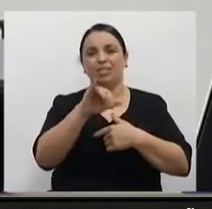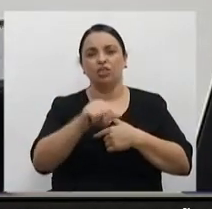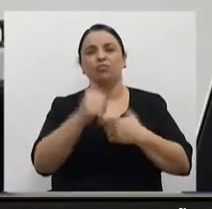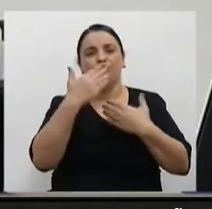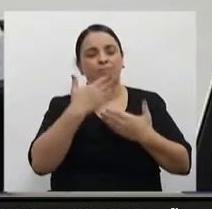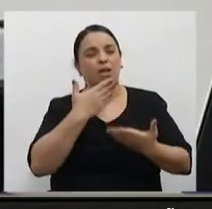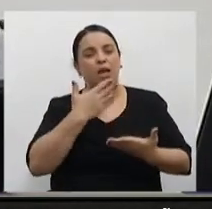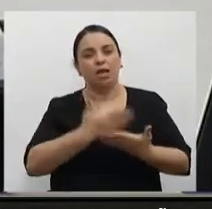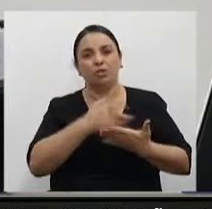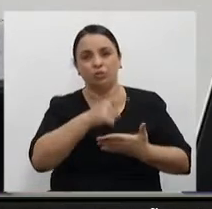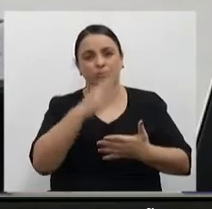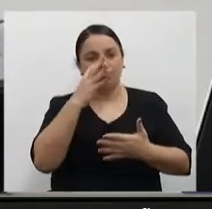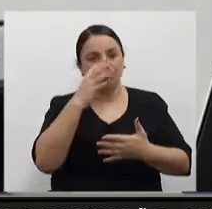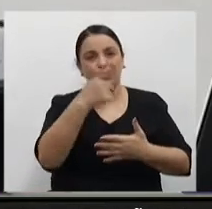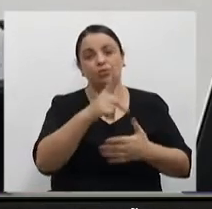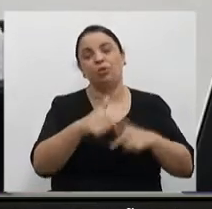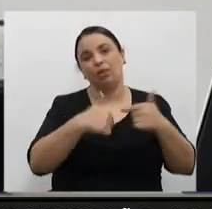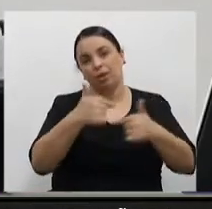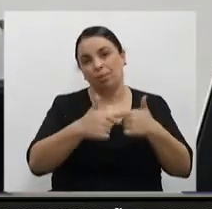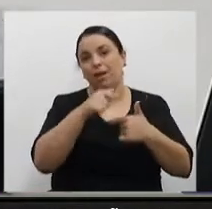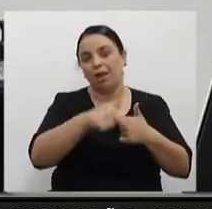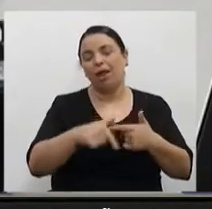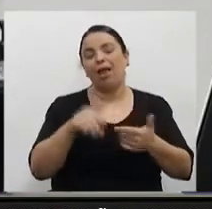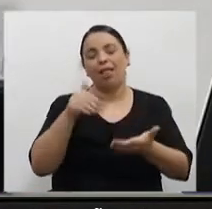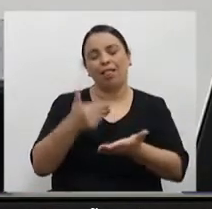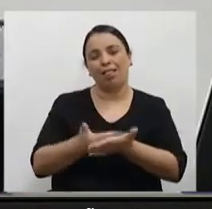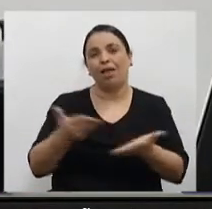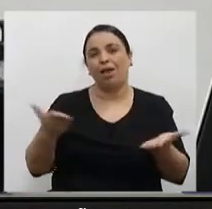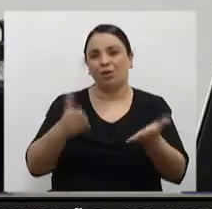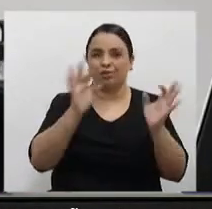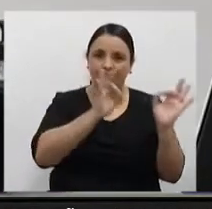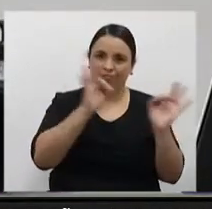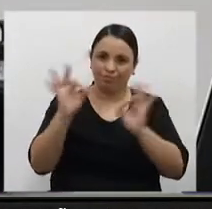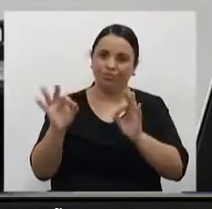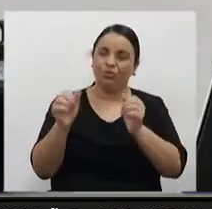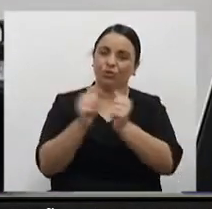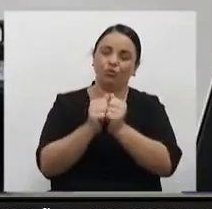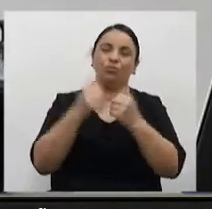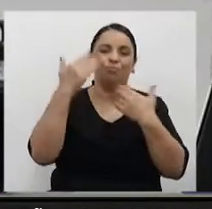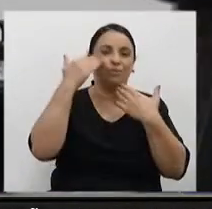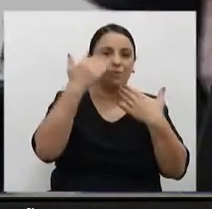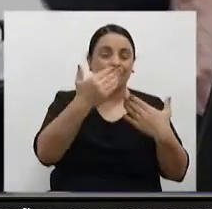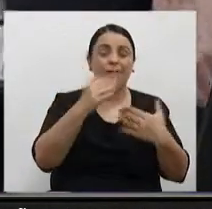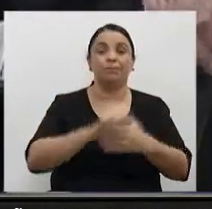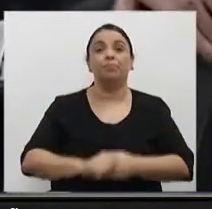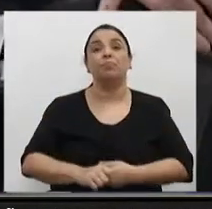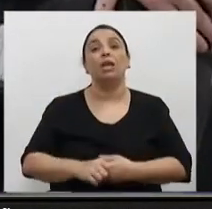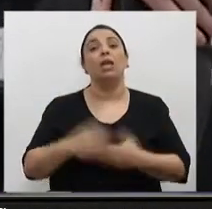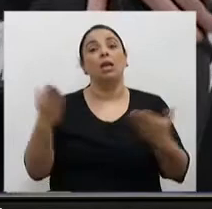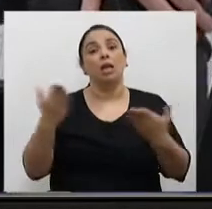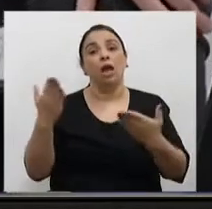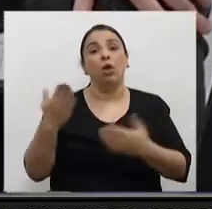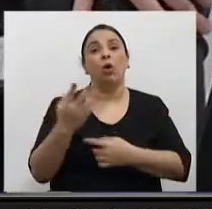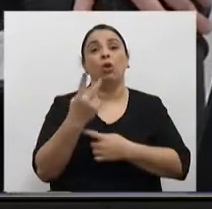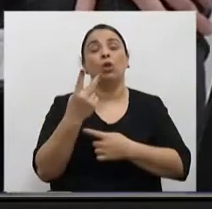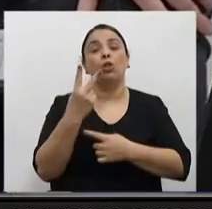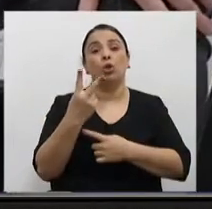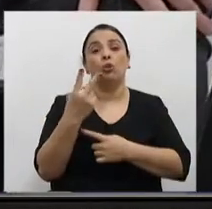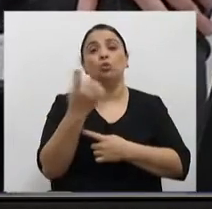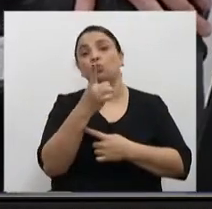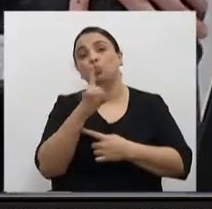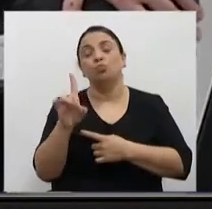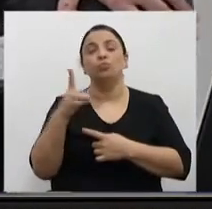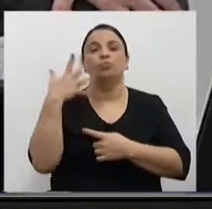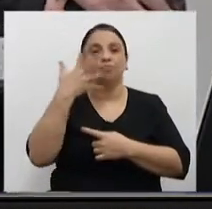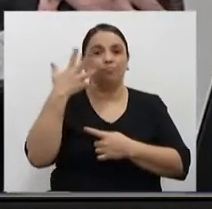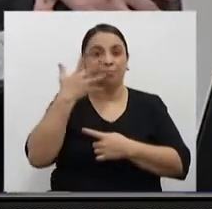acompanhando até agora. Obrigado, viu, Cíntia? Então, eu vou passar aqui para os dois últimos antes do Wellington, né, que vai fechar a fala, para a gente passar para os